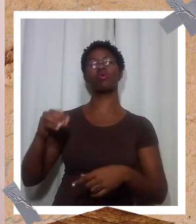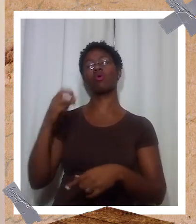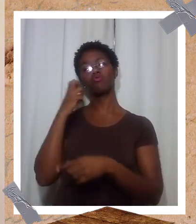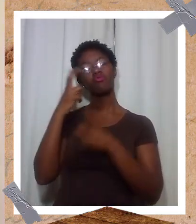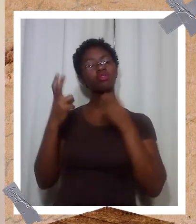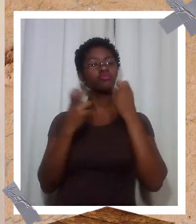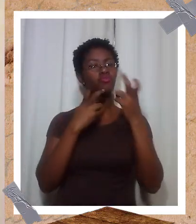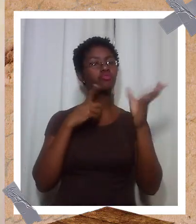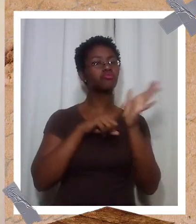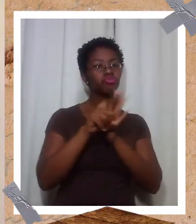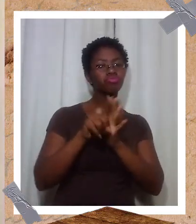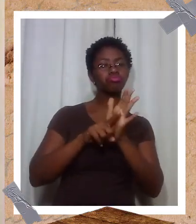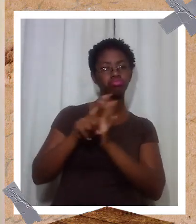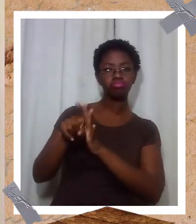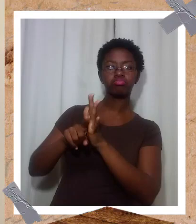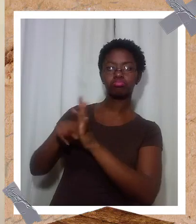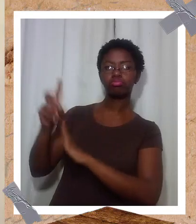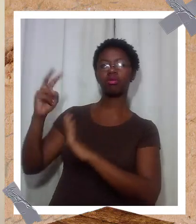leitores.